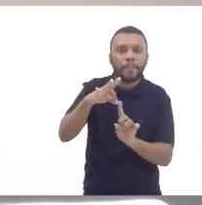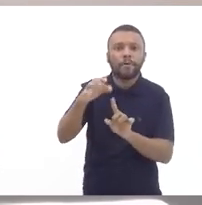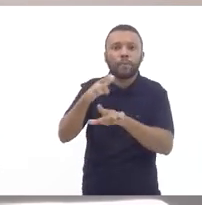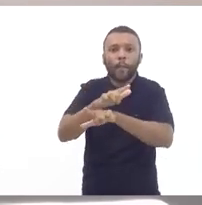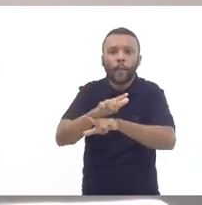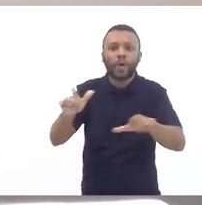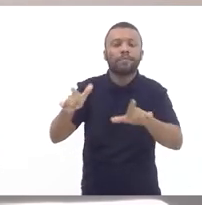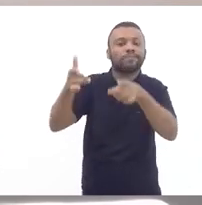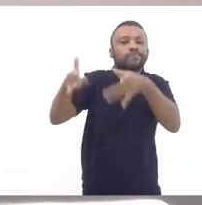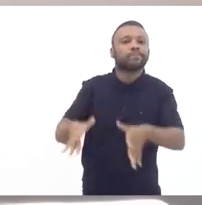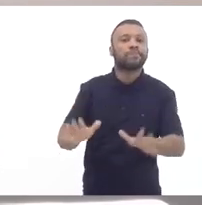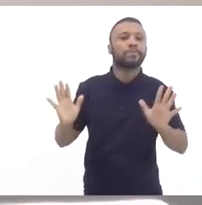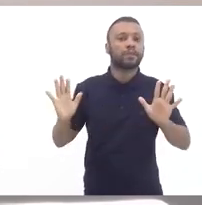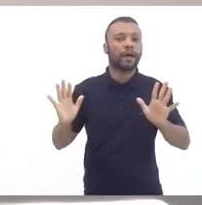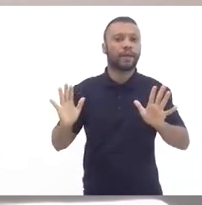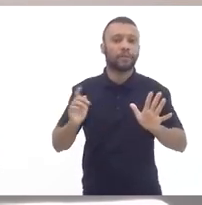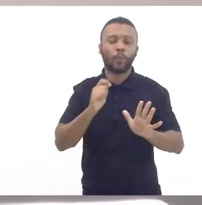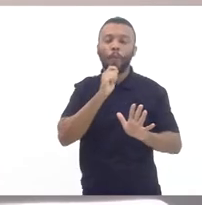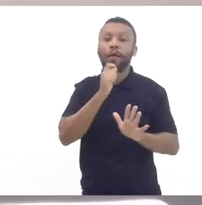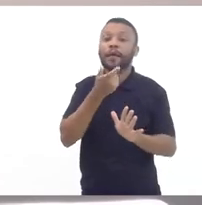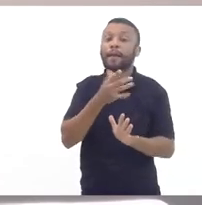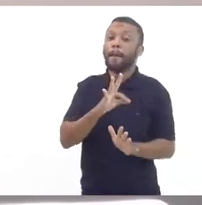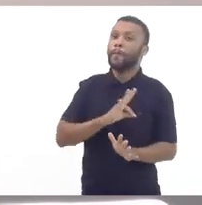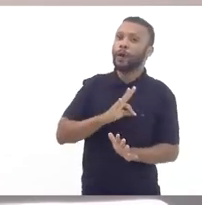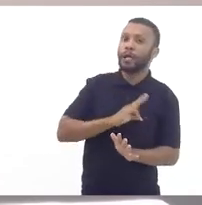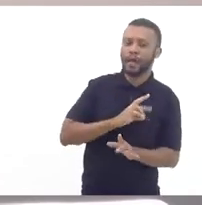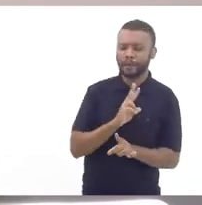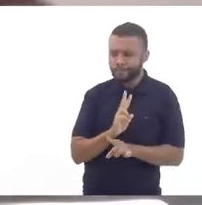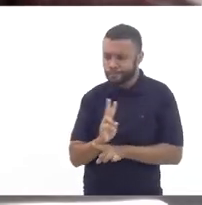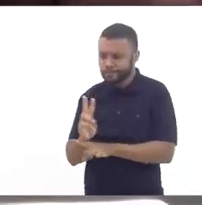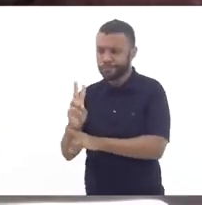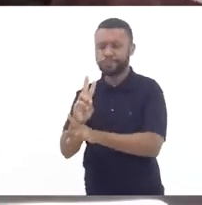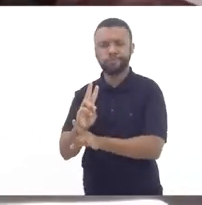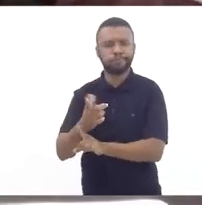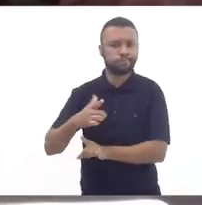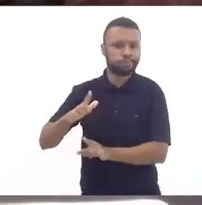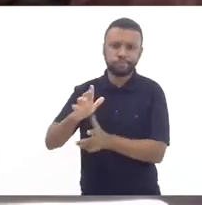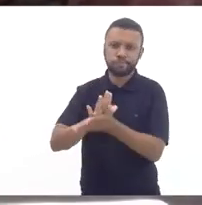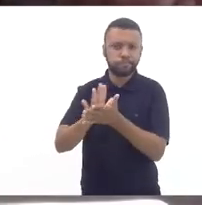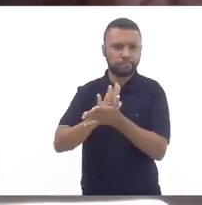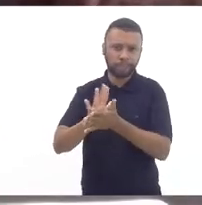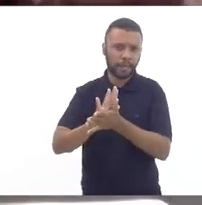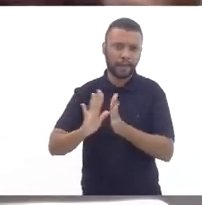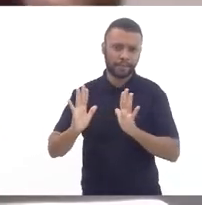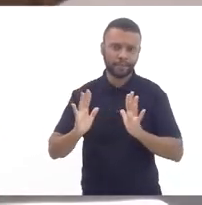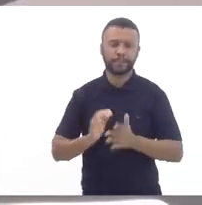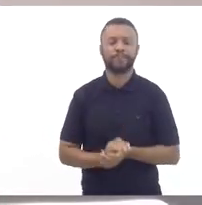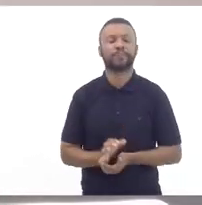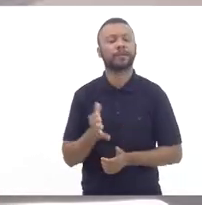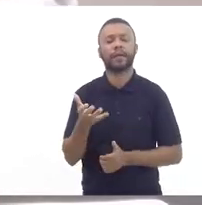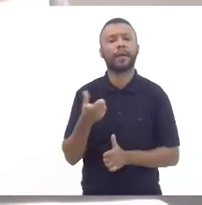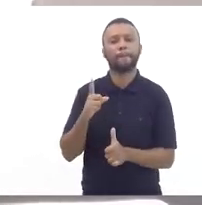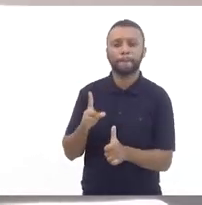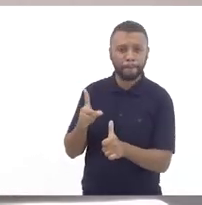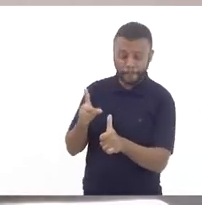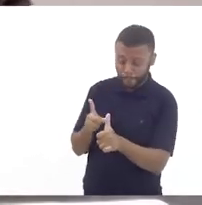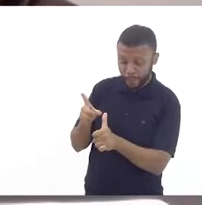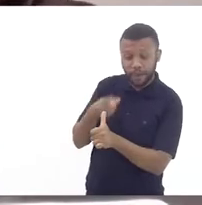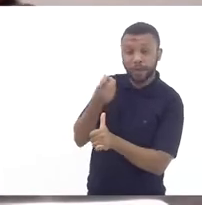ao relento, sem nenhuma possibilidade. Então, eu queria primeiro pedir